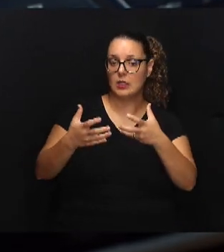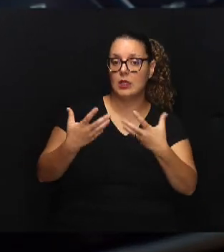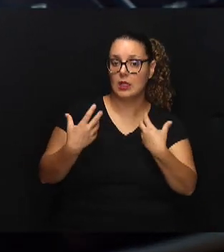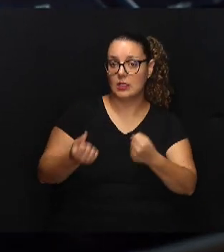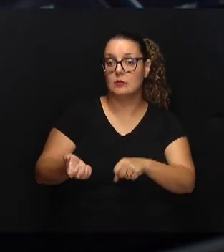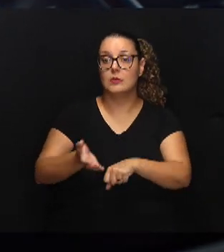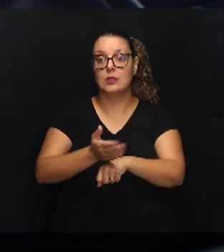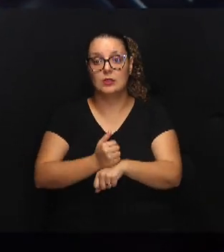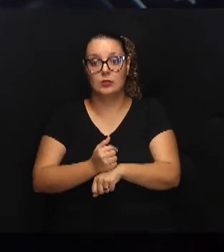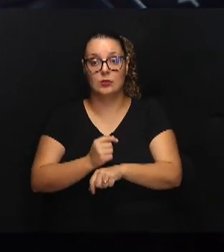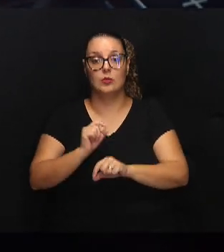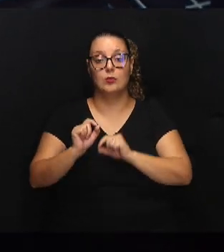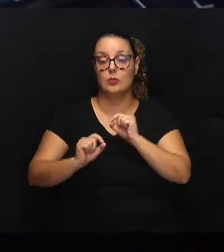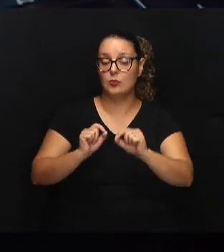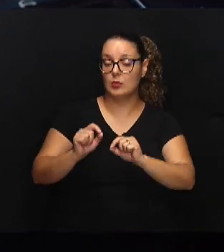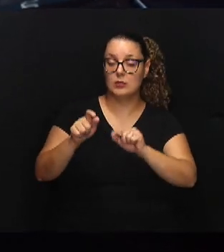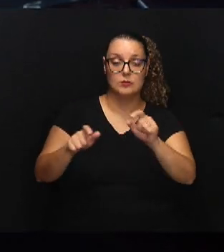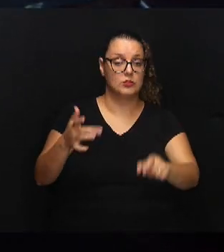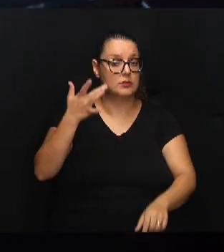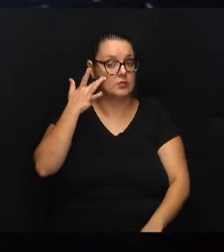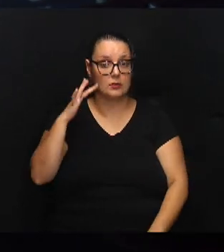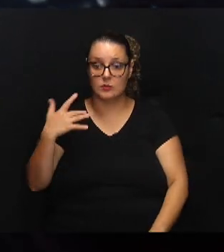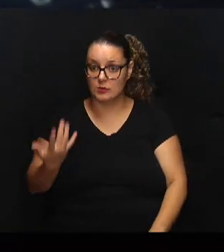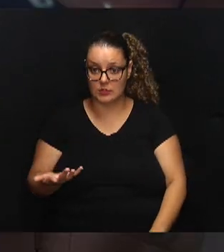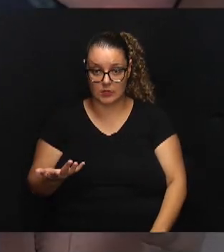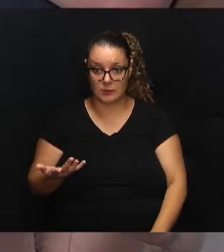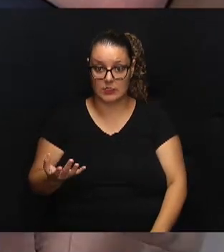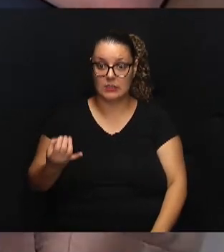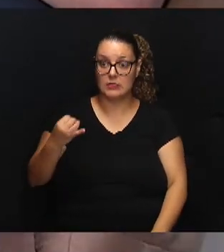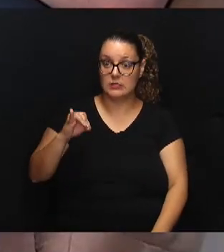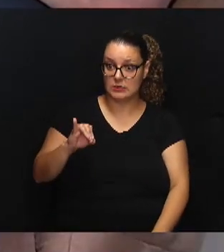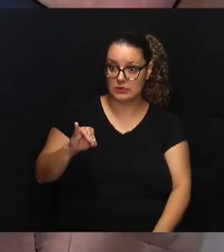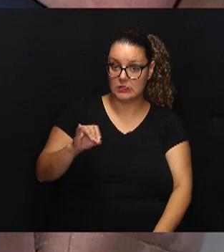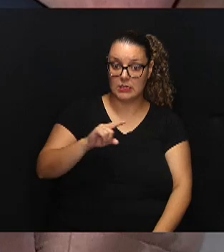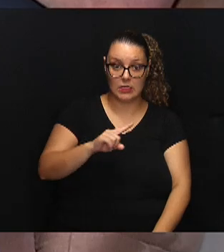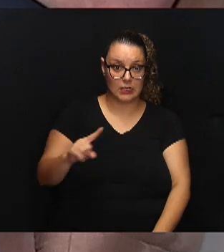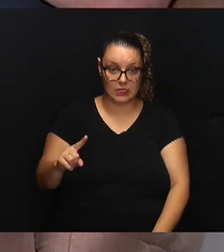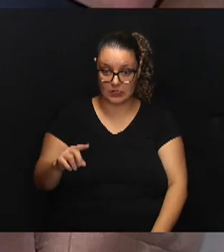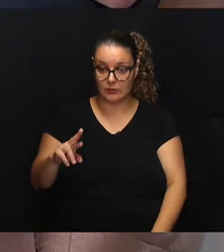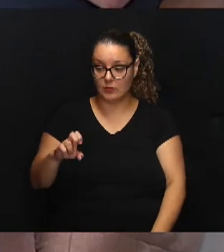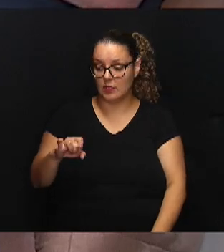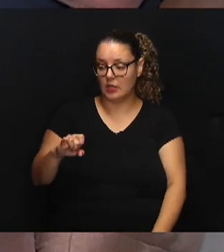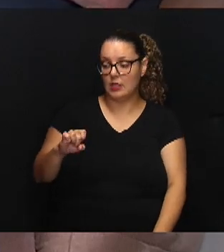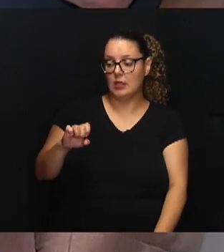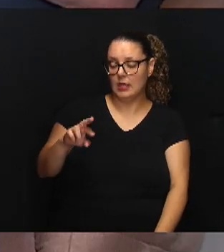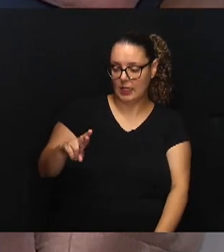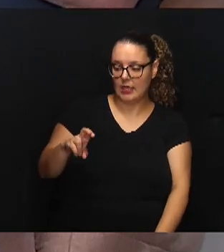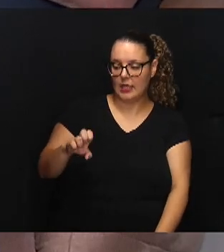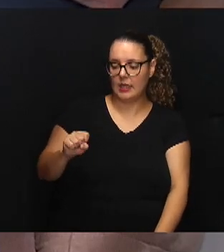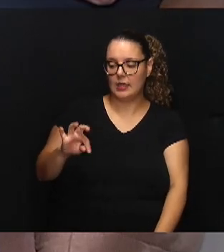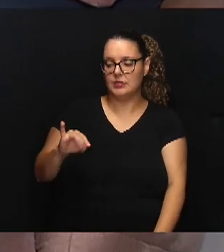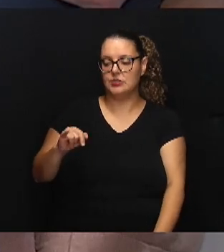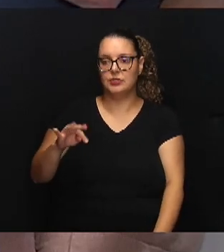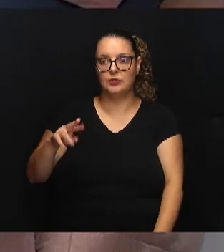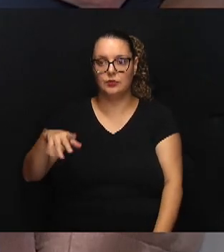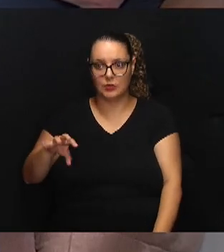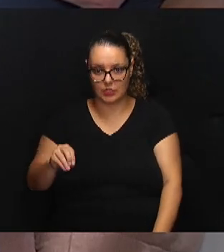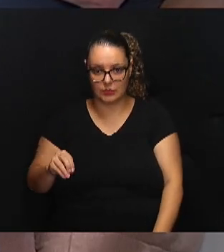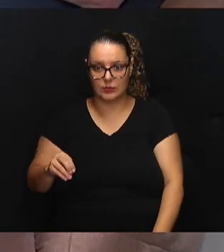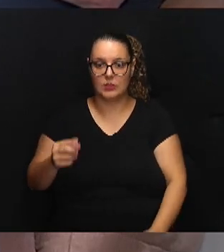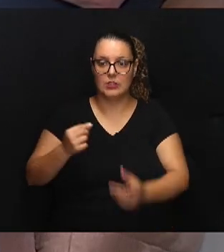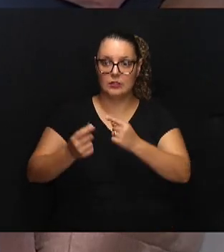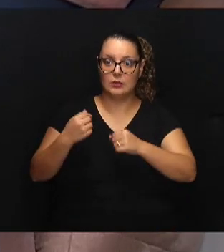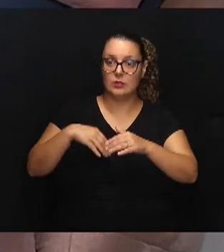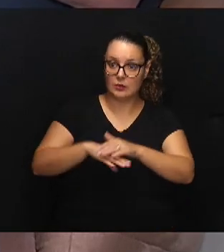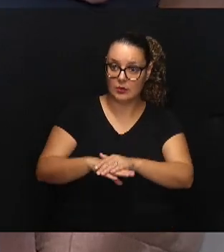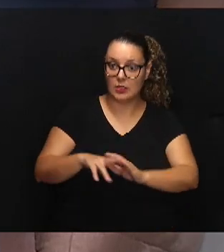antes. O que muita gente não sabe é que se você não for restituído, esse dinheiro que fica lá na